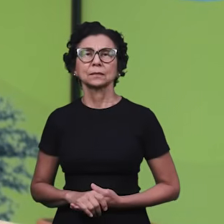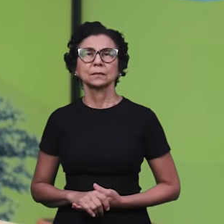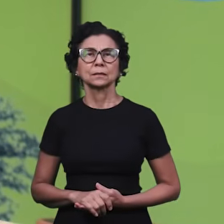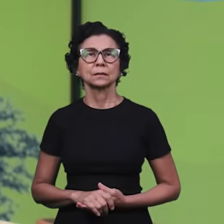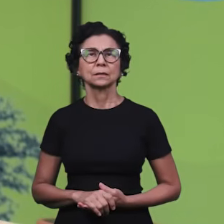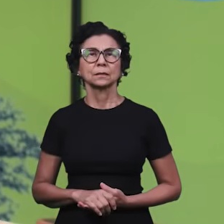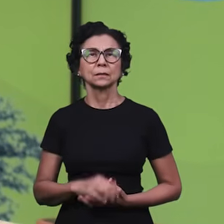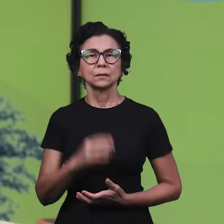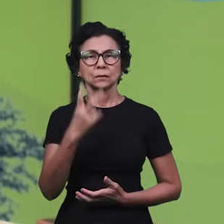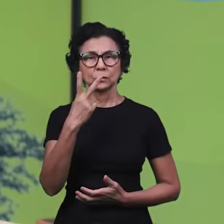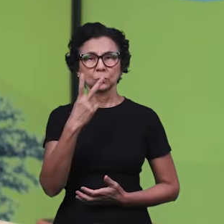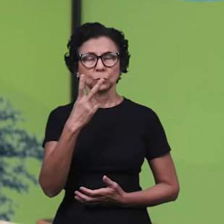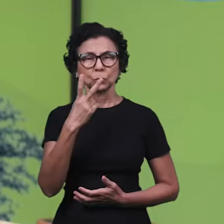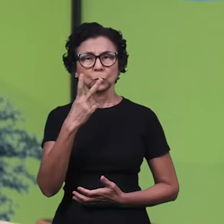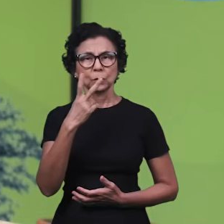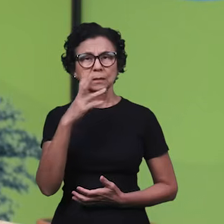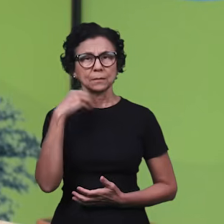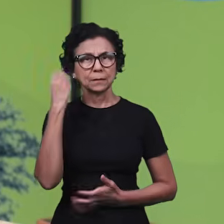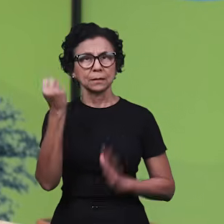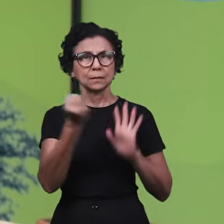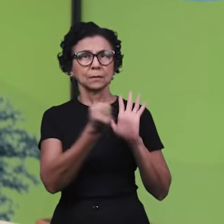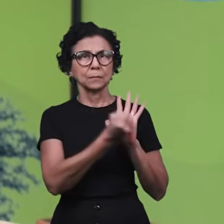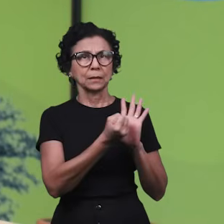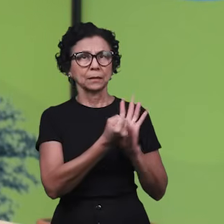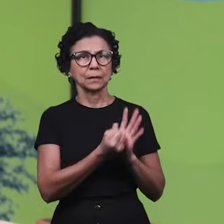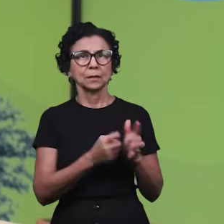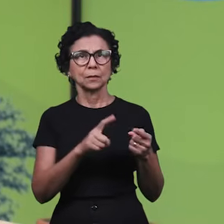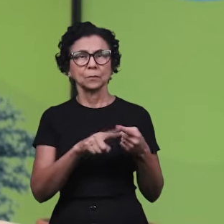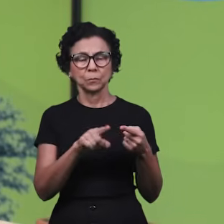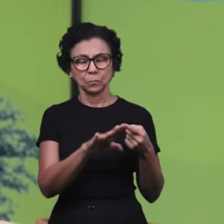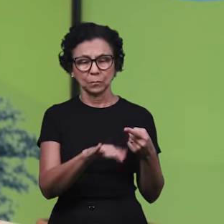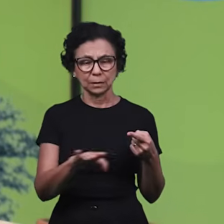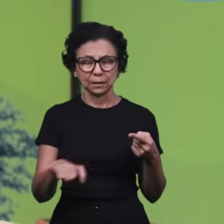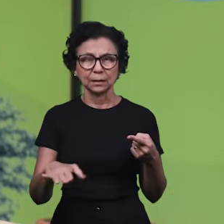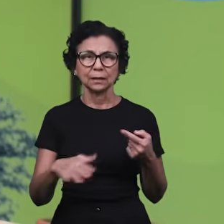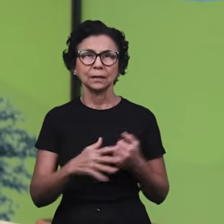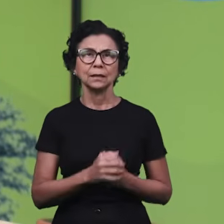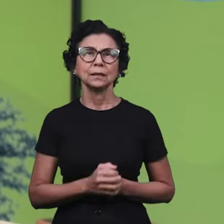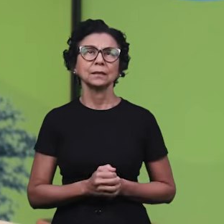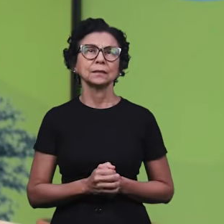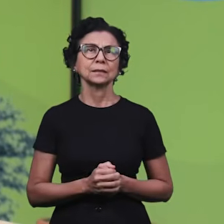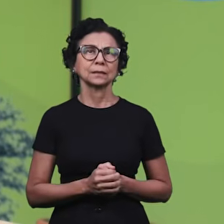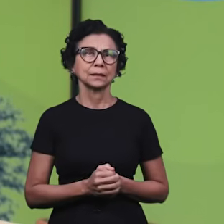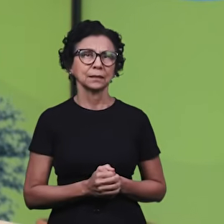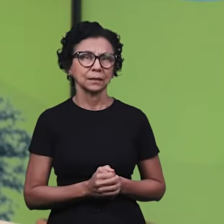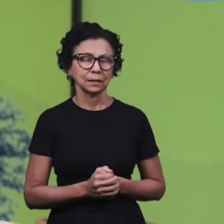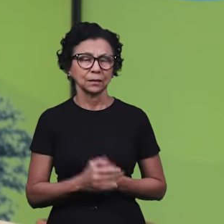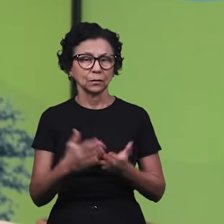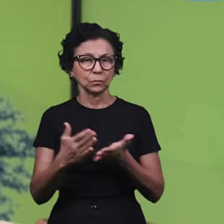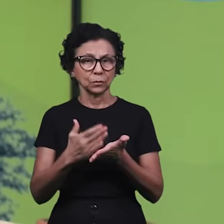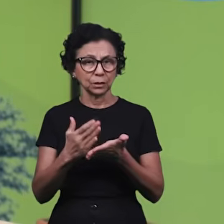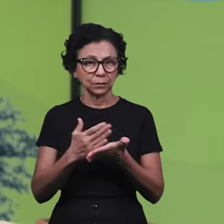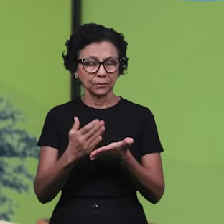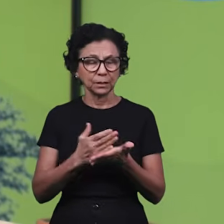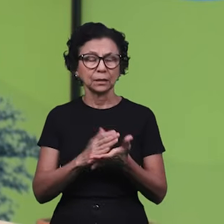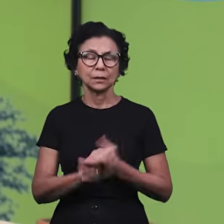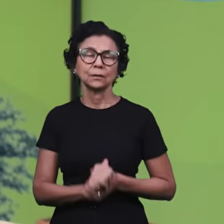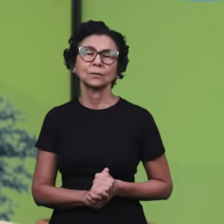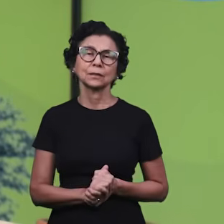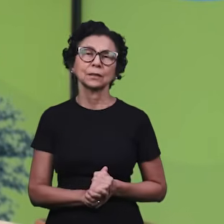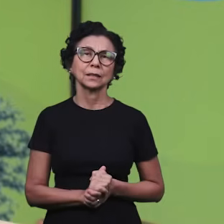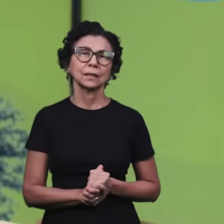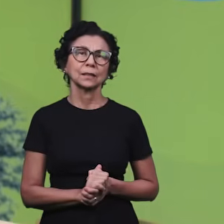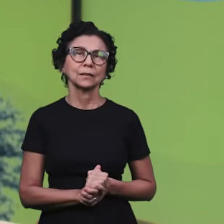muito foi de uma criança, né, que quando eu abordei com a Bíblia interativa e também deixei o recurso da